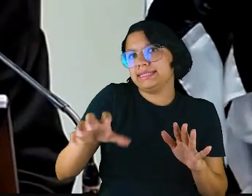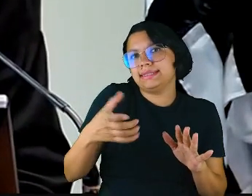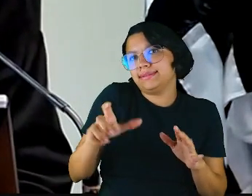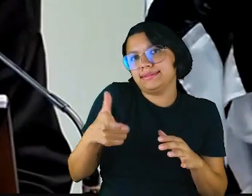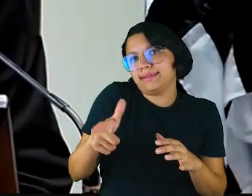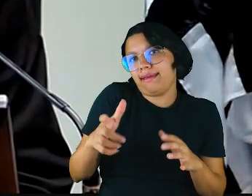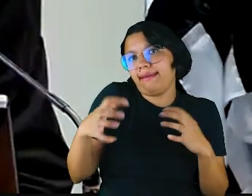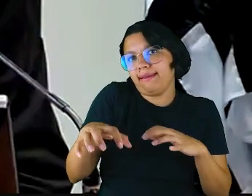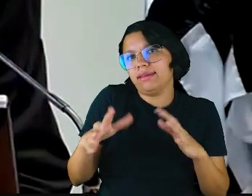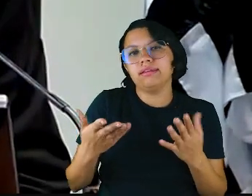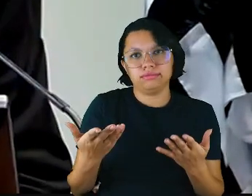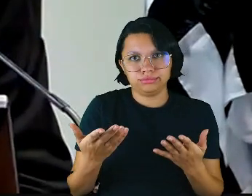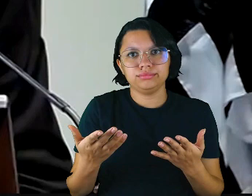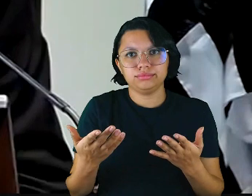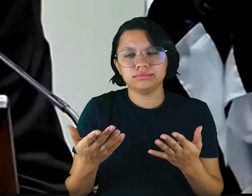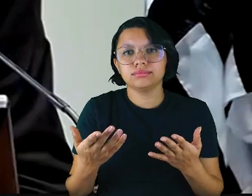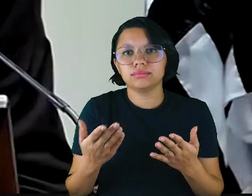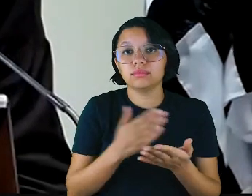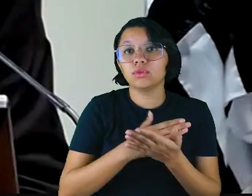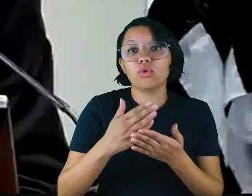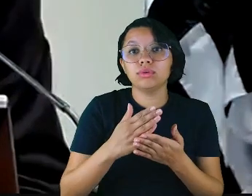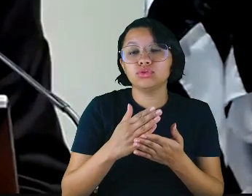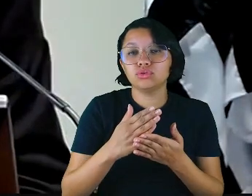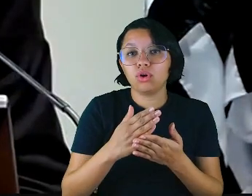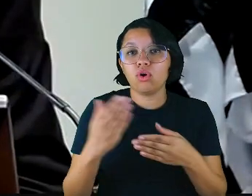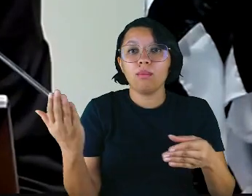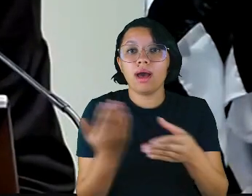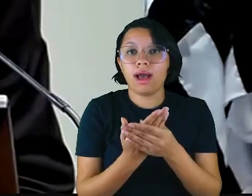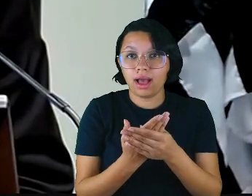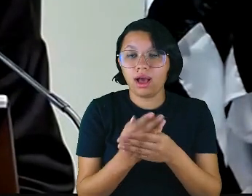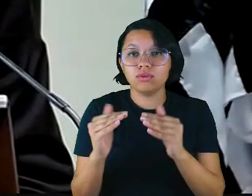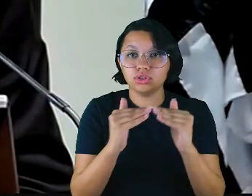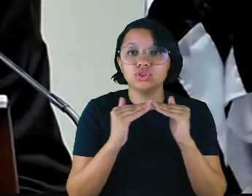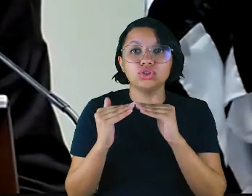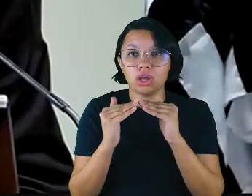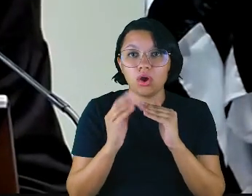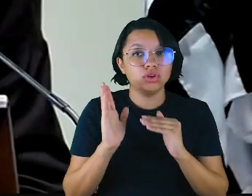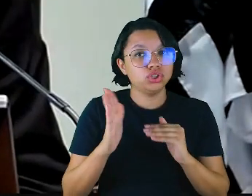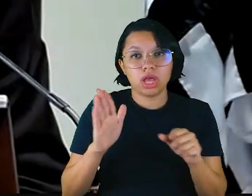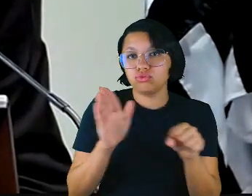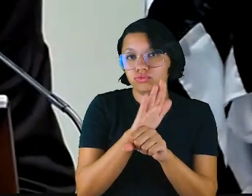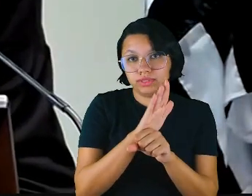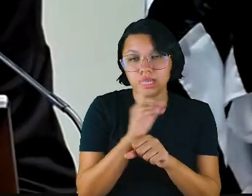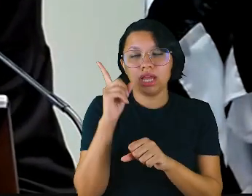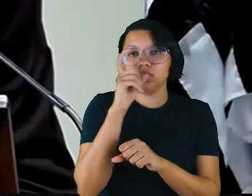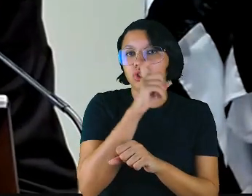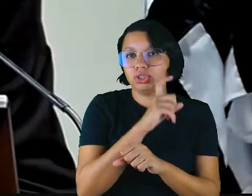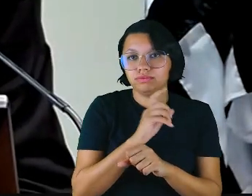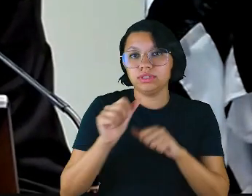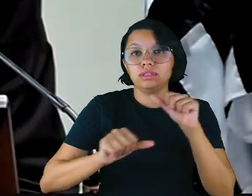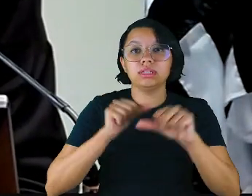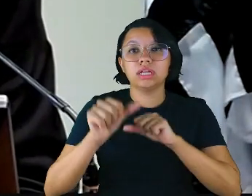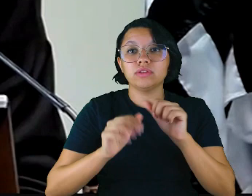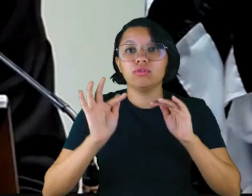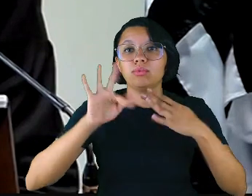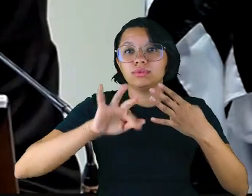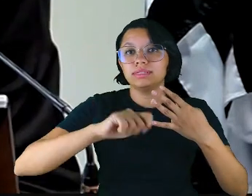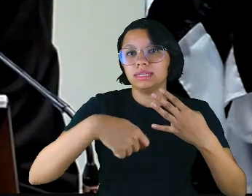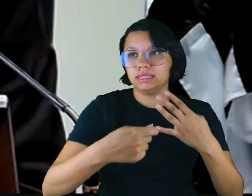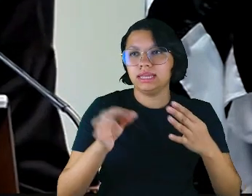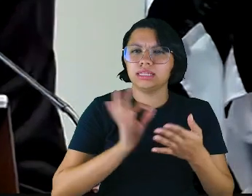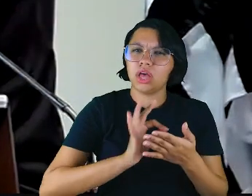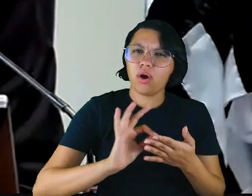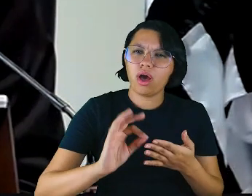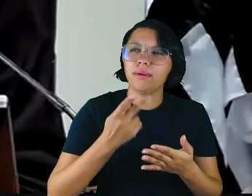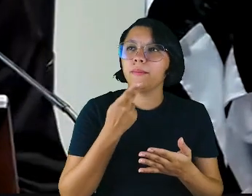nada é sem querer na nossa área, né? Começaram com uma causa piloto de acordo, que já seria suficientemente complexo, e virou